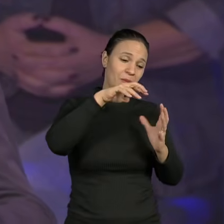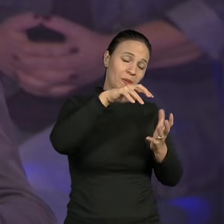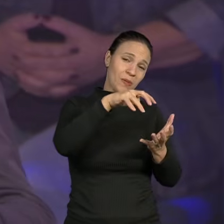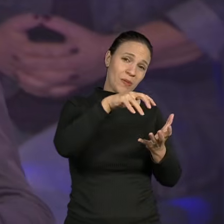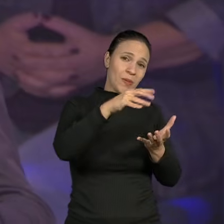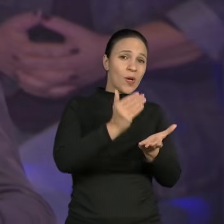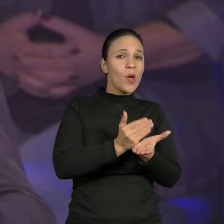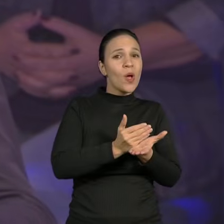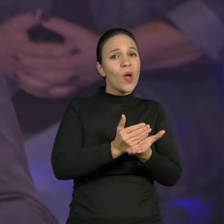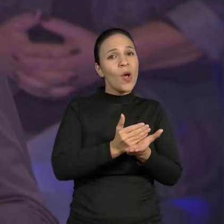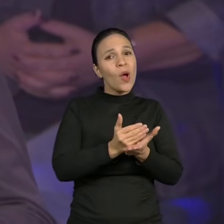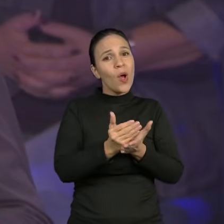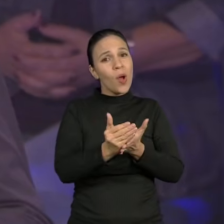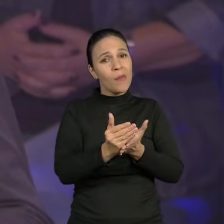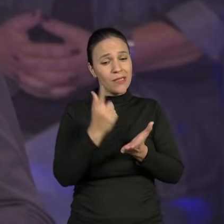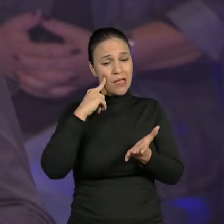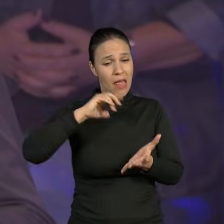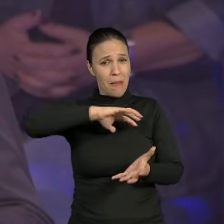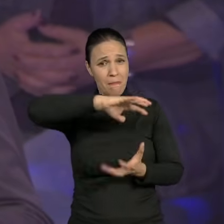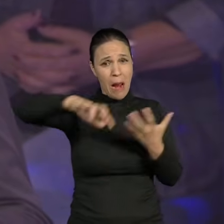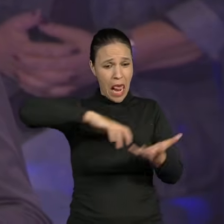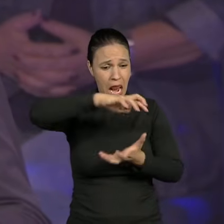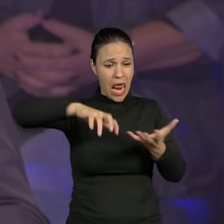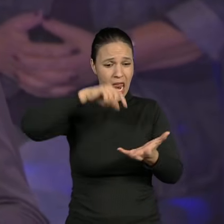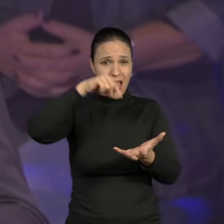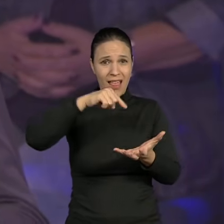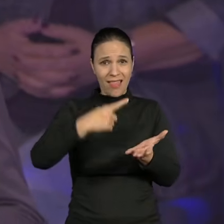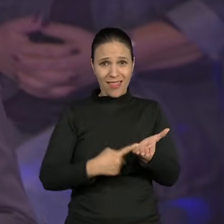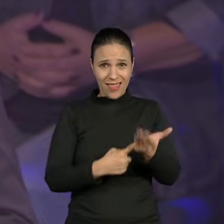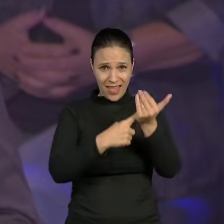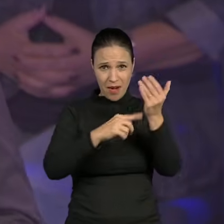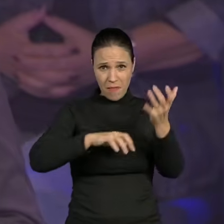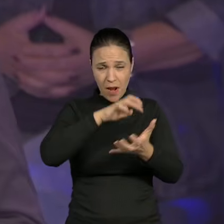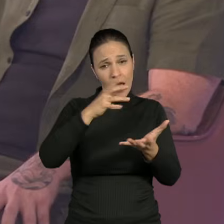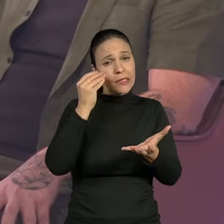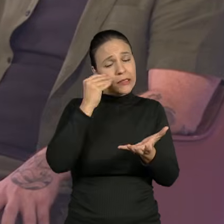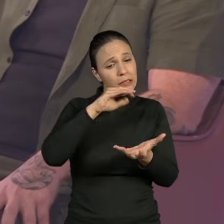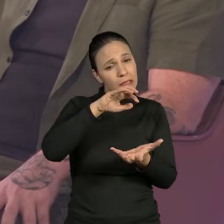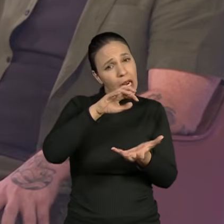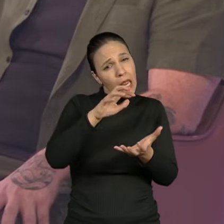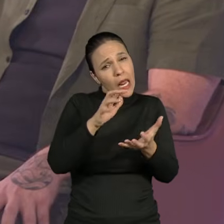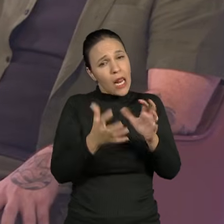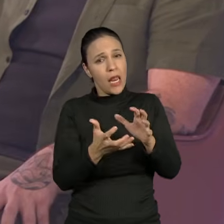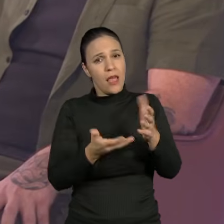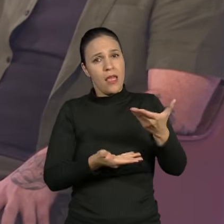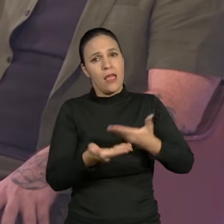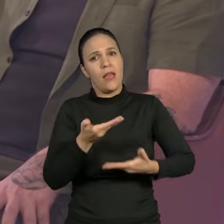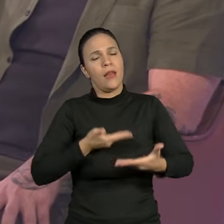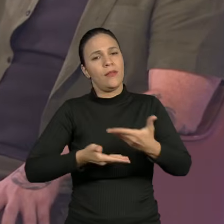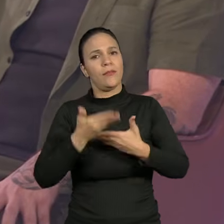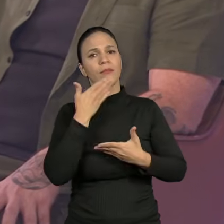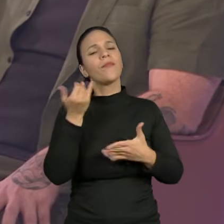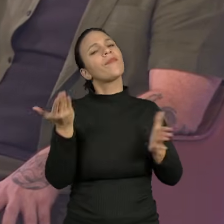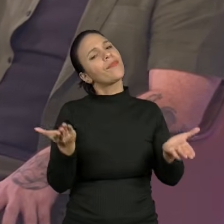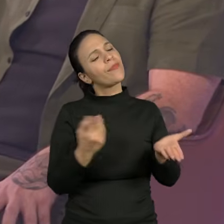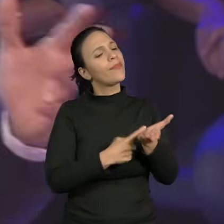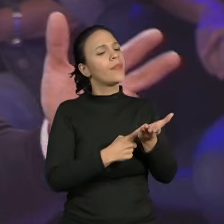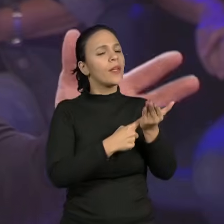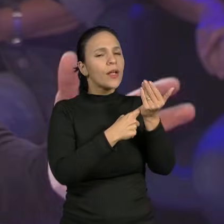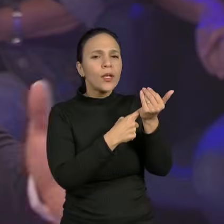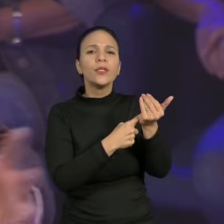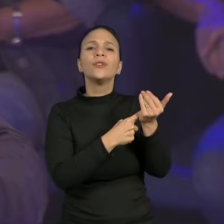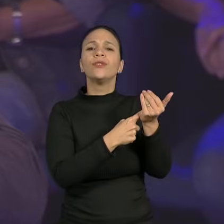arrumar um pouco os desarrumos que a tecnologia ela trouxe no aspecto relacional. É uma maravilha, todos nós somos